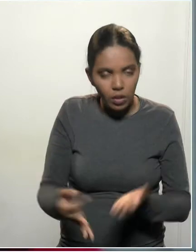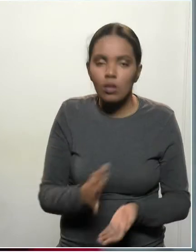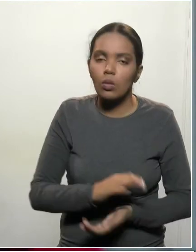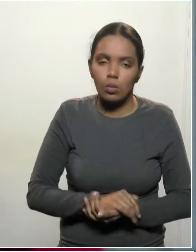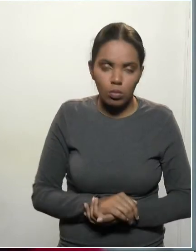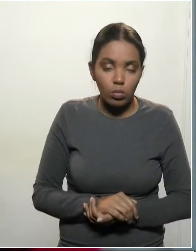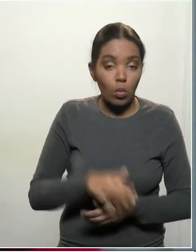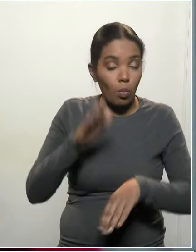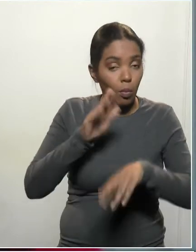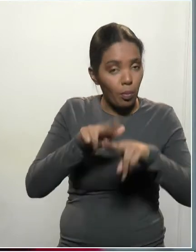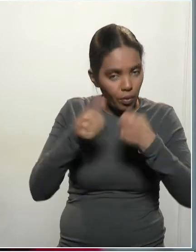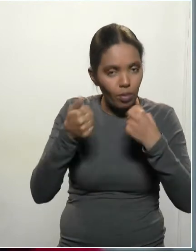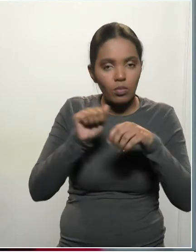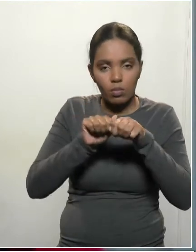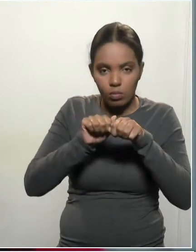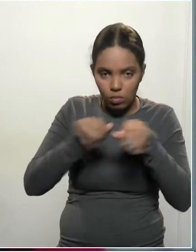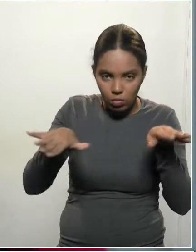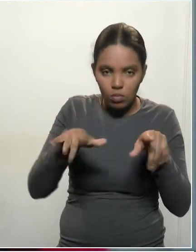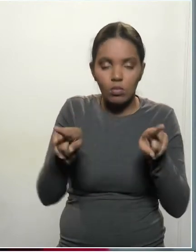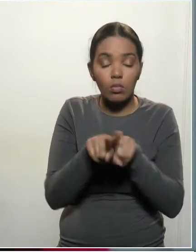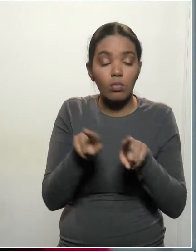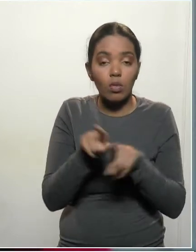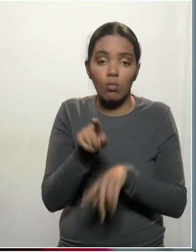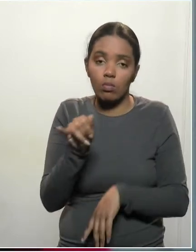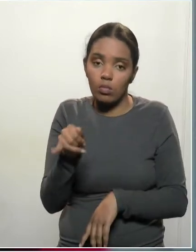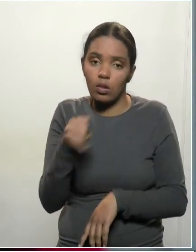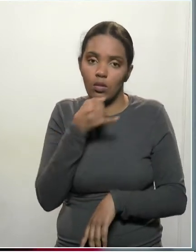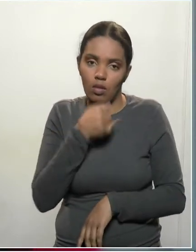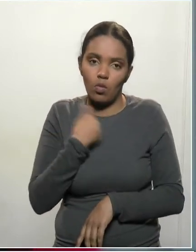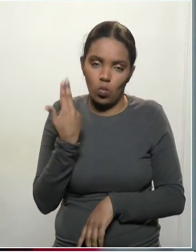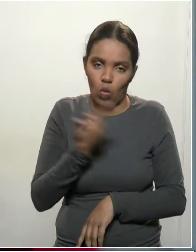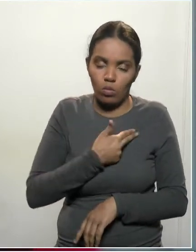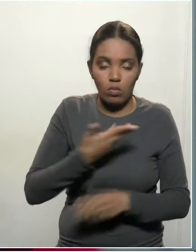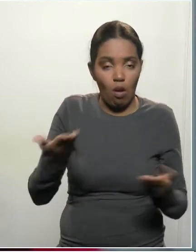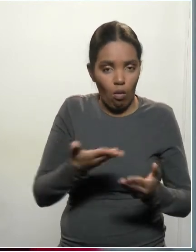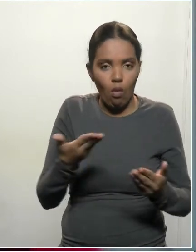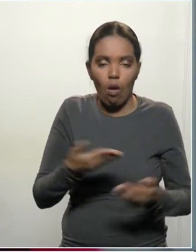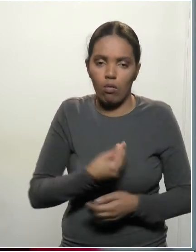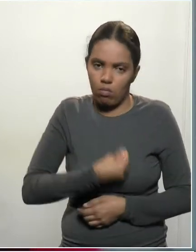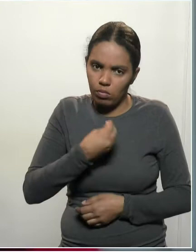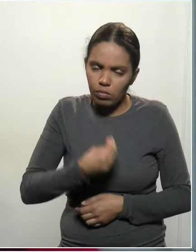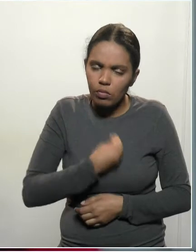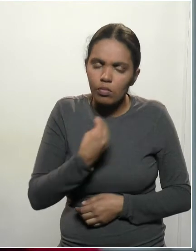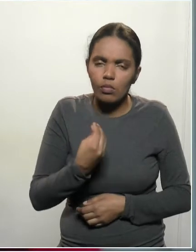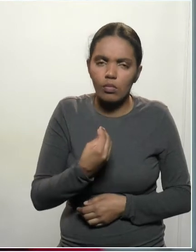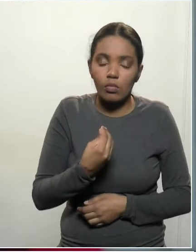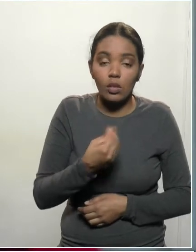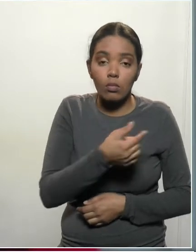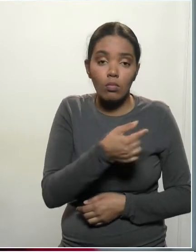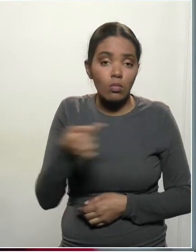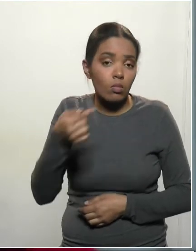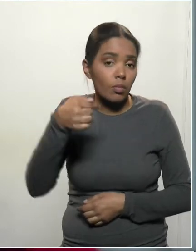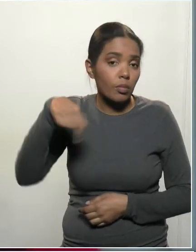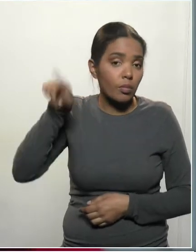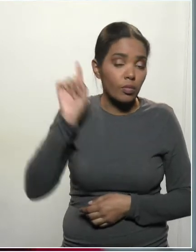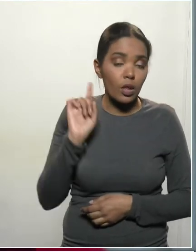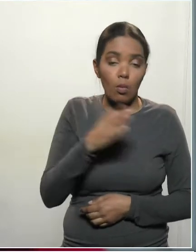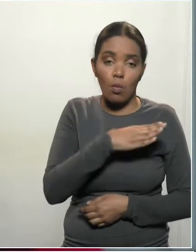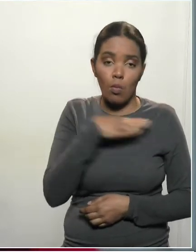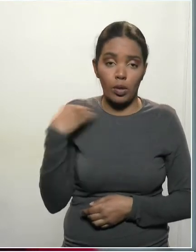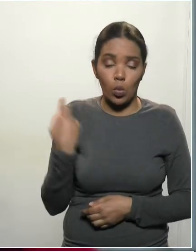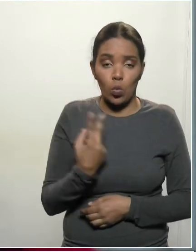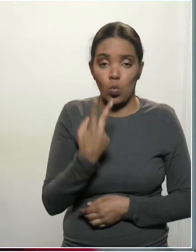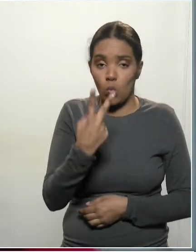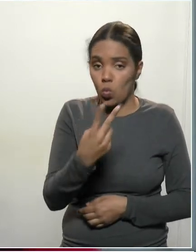da pandemia e de toda a tristeza que estamos passando. A semana passada eu perdi dois entes queridos